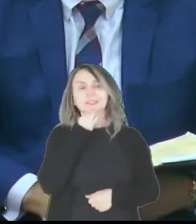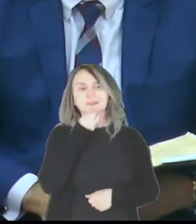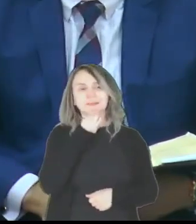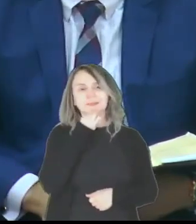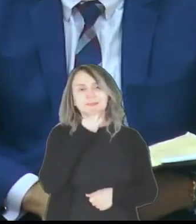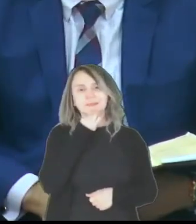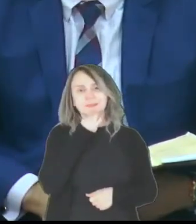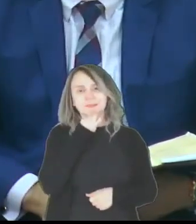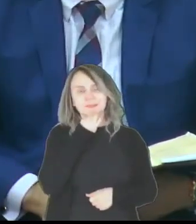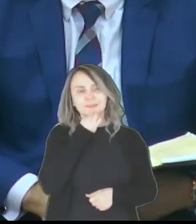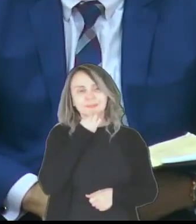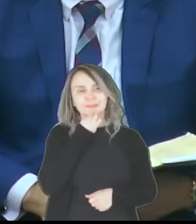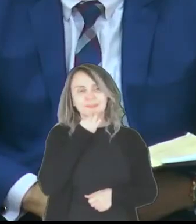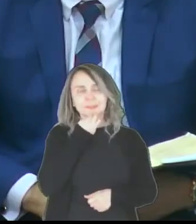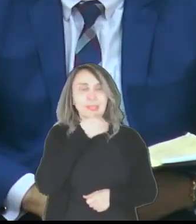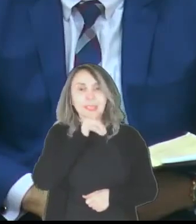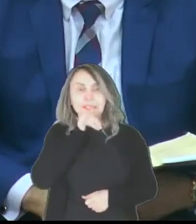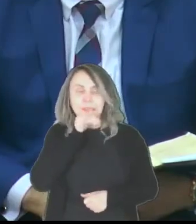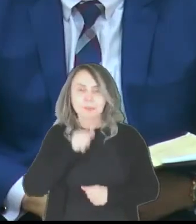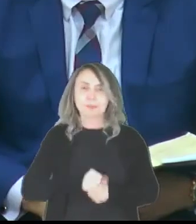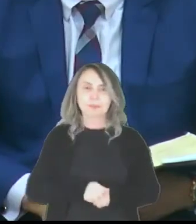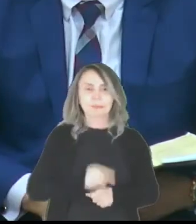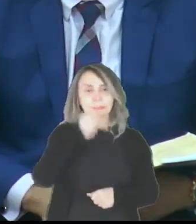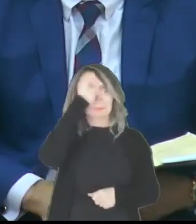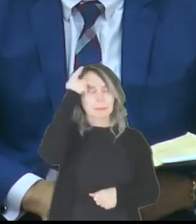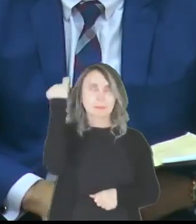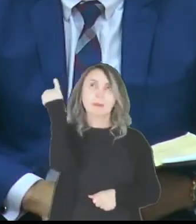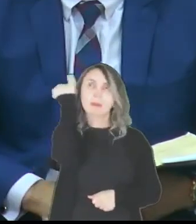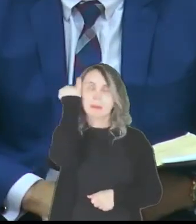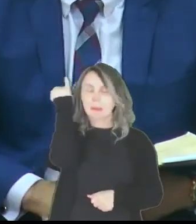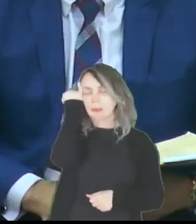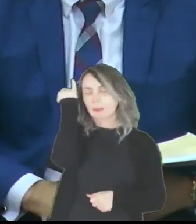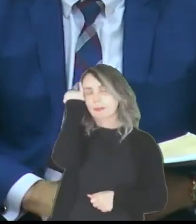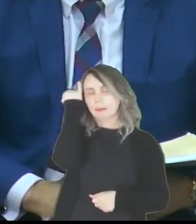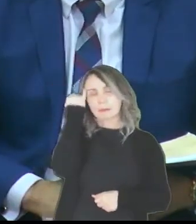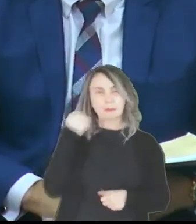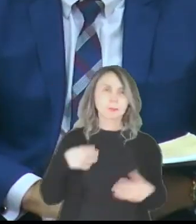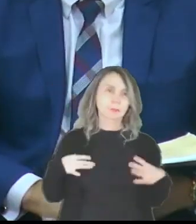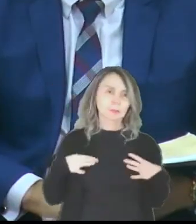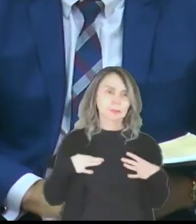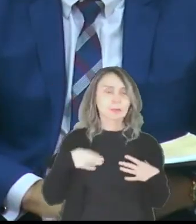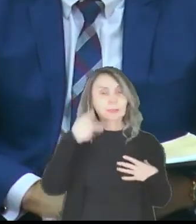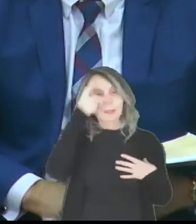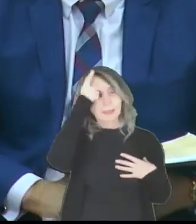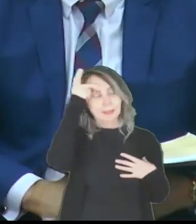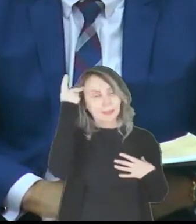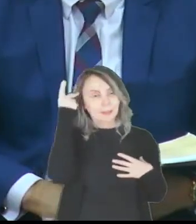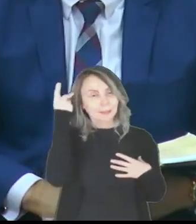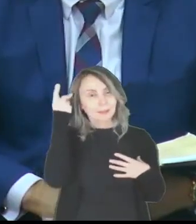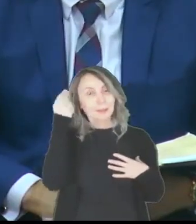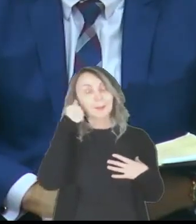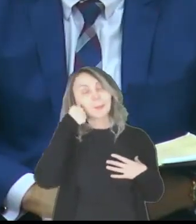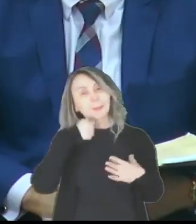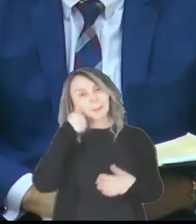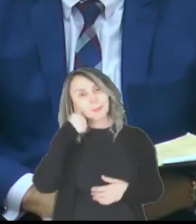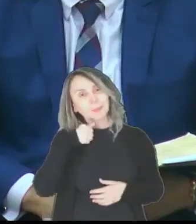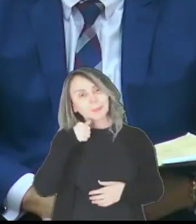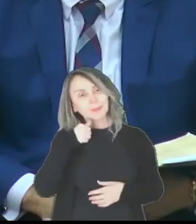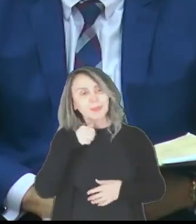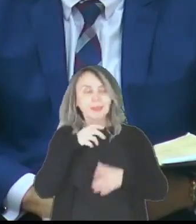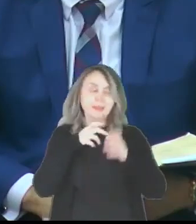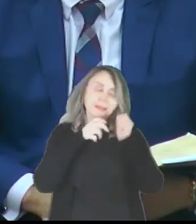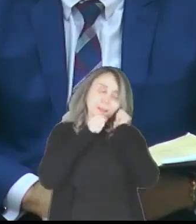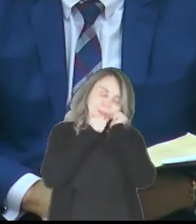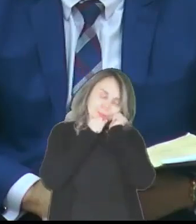oportunidade. Por exemplo, o preguiçoso, dessas moças que dormem até meio-dia, desses rapazes